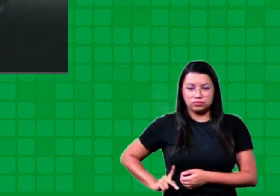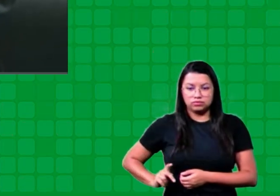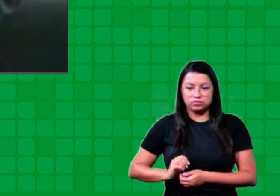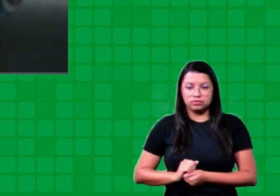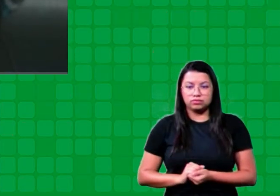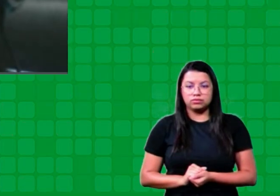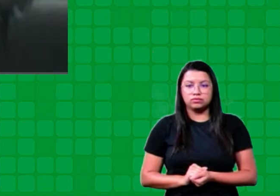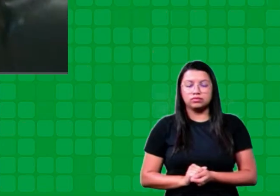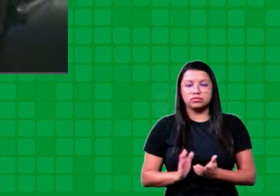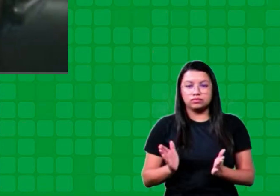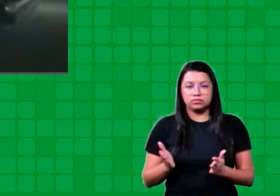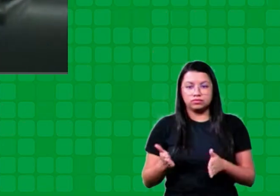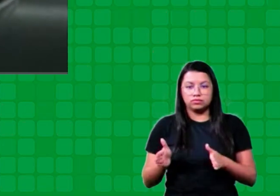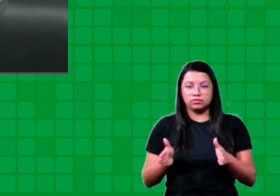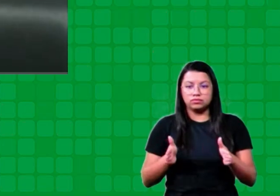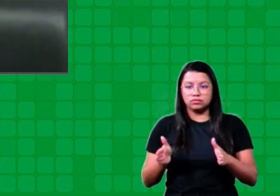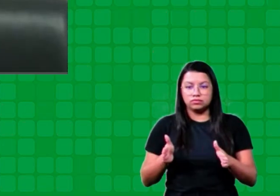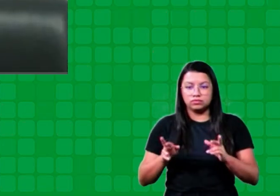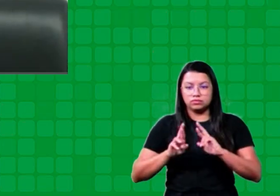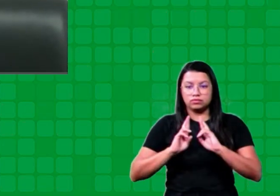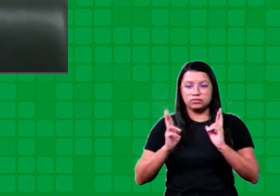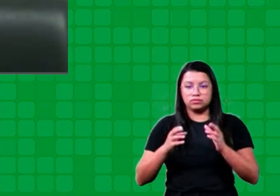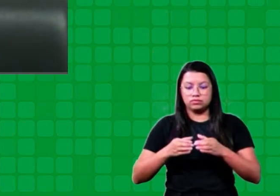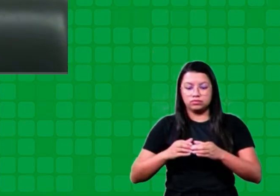dessa sessão, desse Conselho Superior.